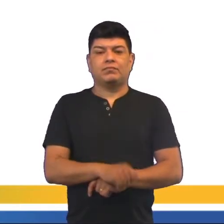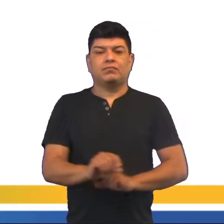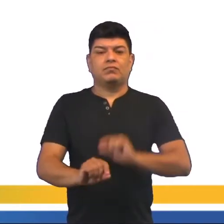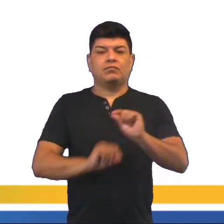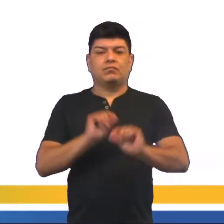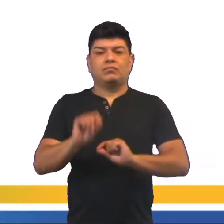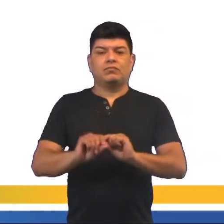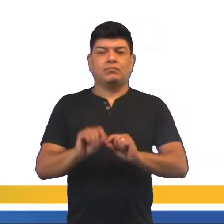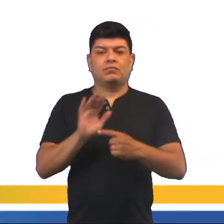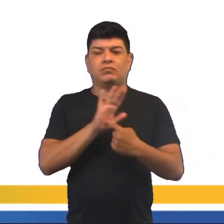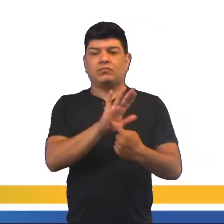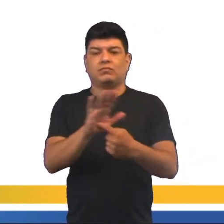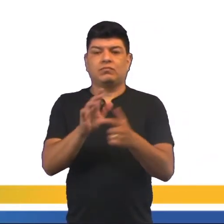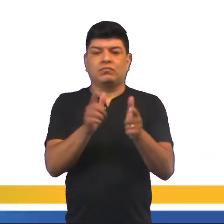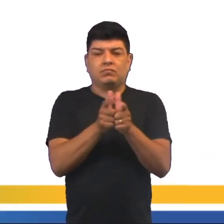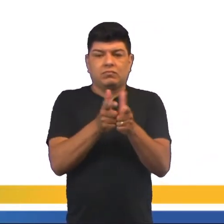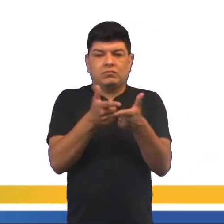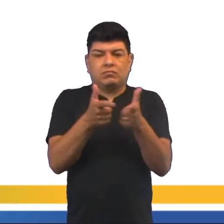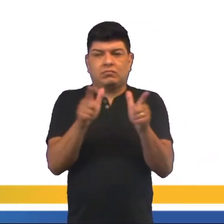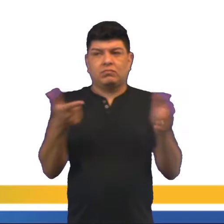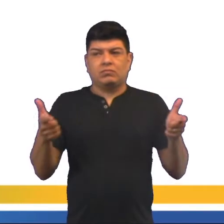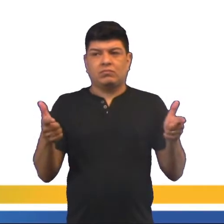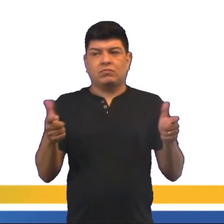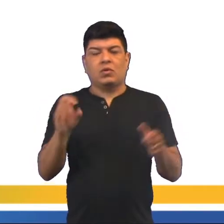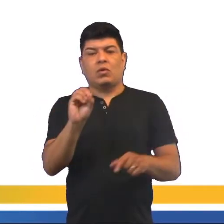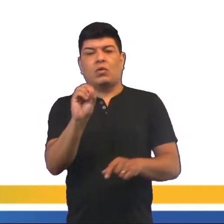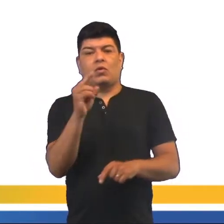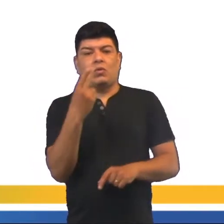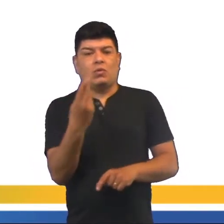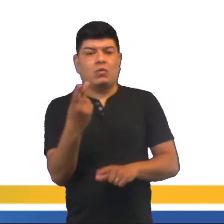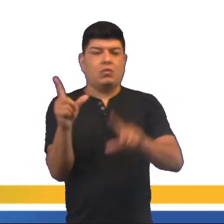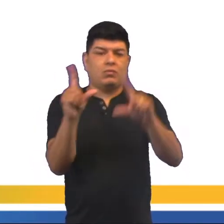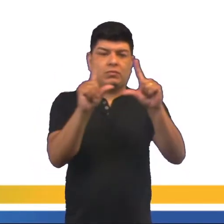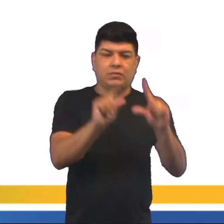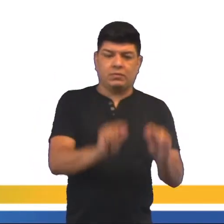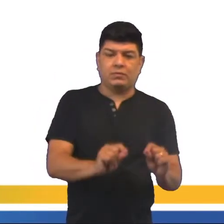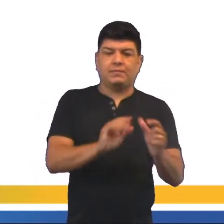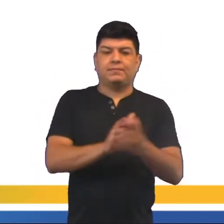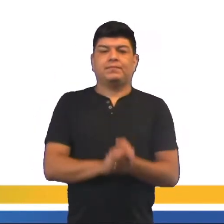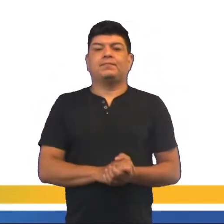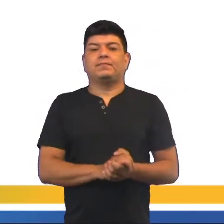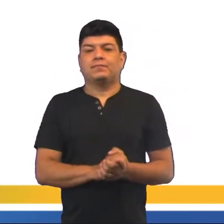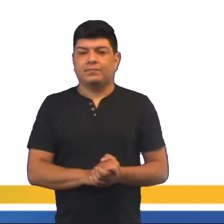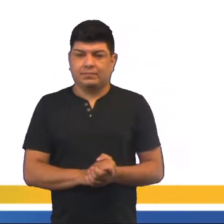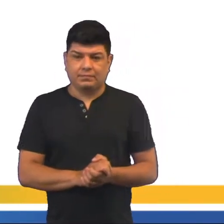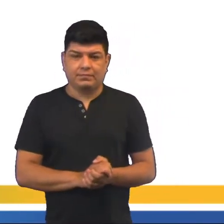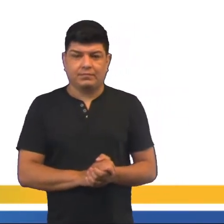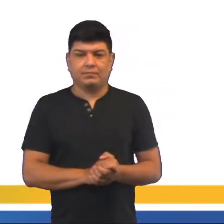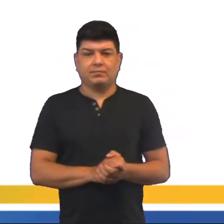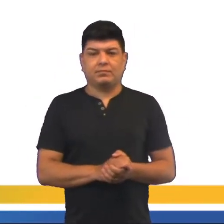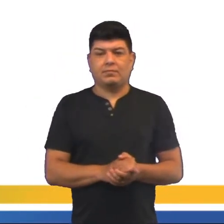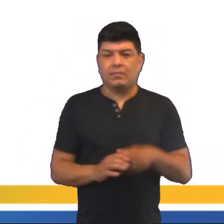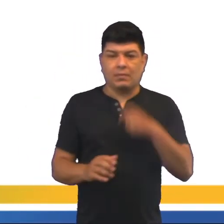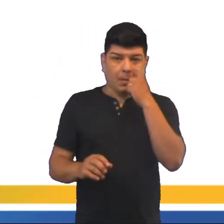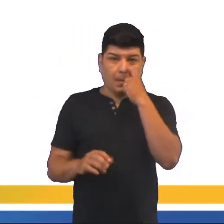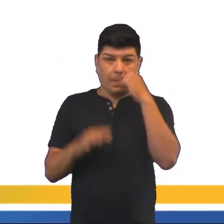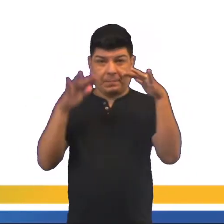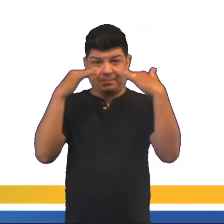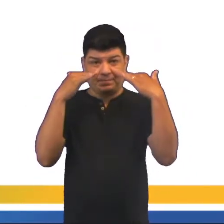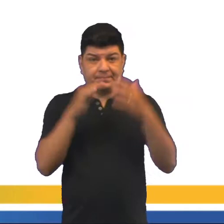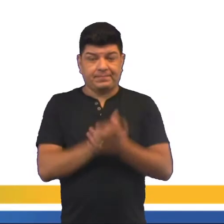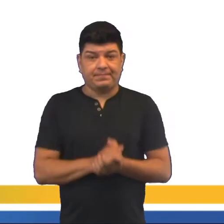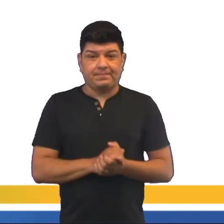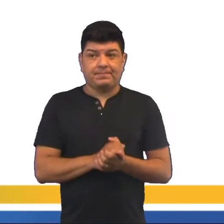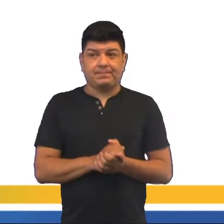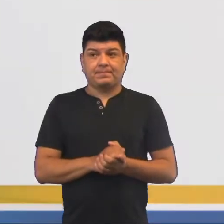que significa ampliar e ou reduzir? Ampliar agora olha aqui para